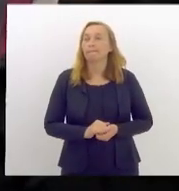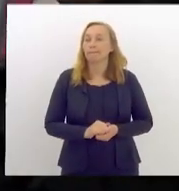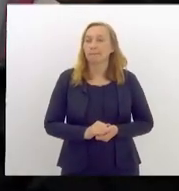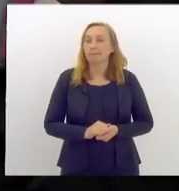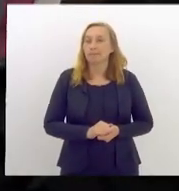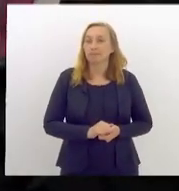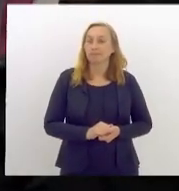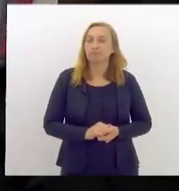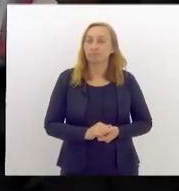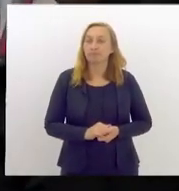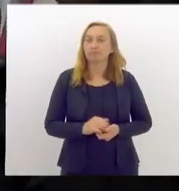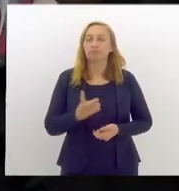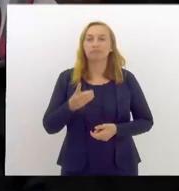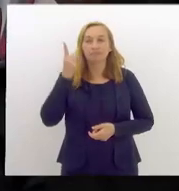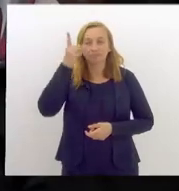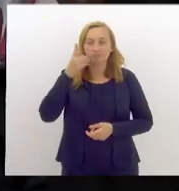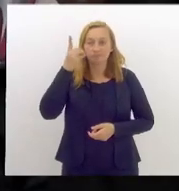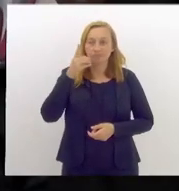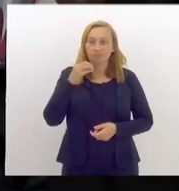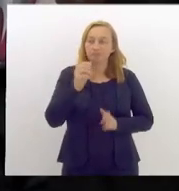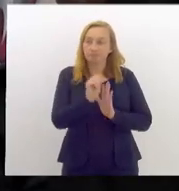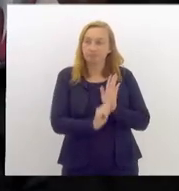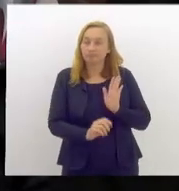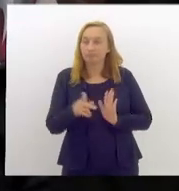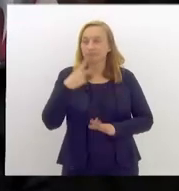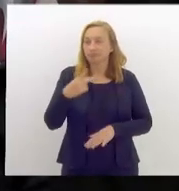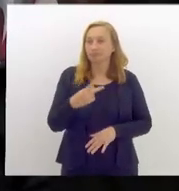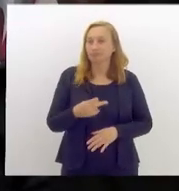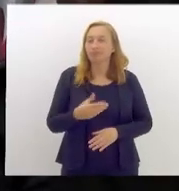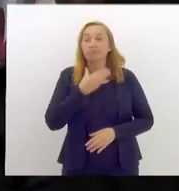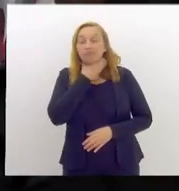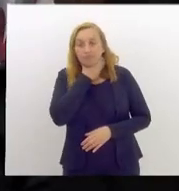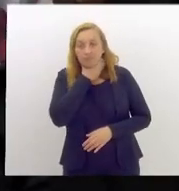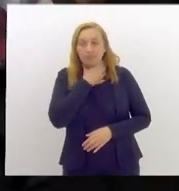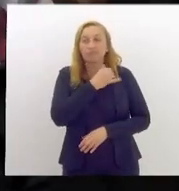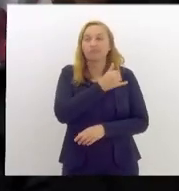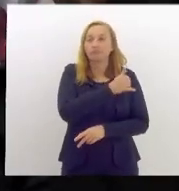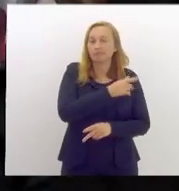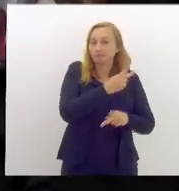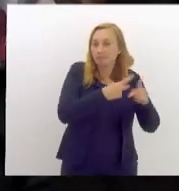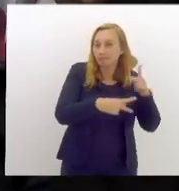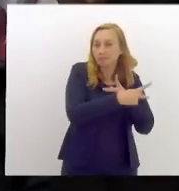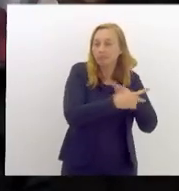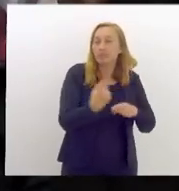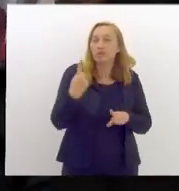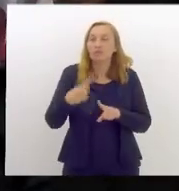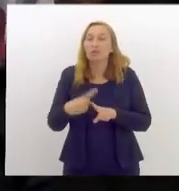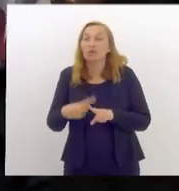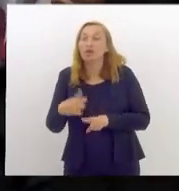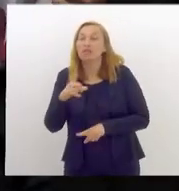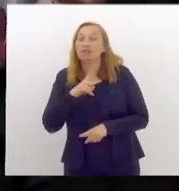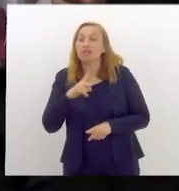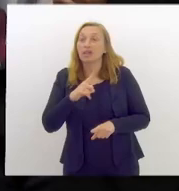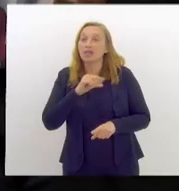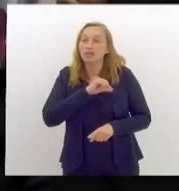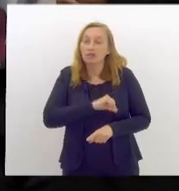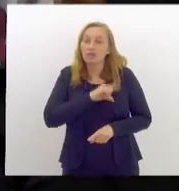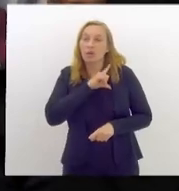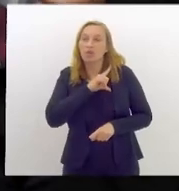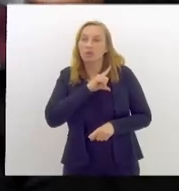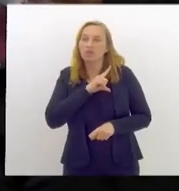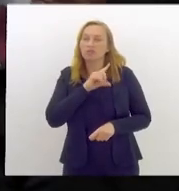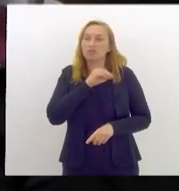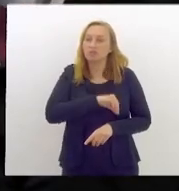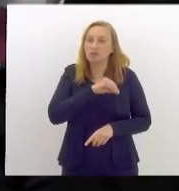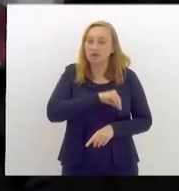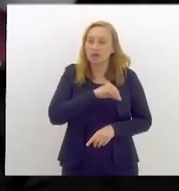o relatório do deputado Alexandre Freitas fala fala que a crise do Rio previdência é porque houve aumento demais no